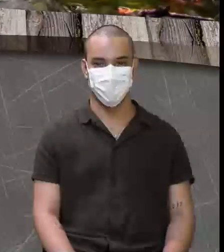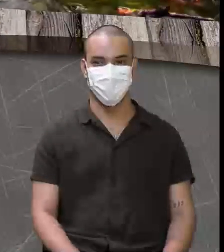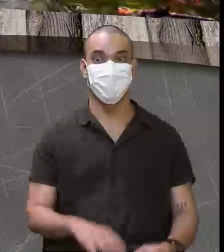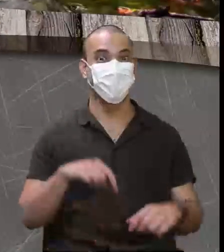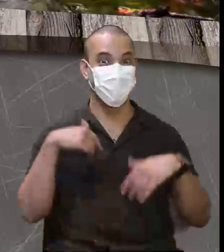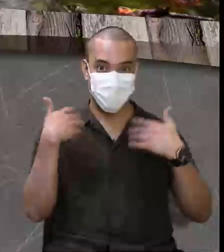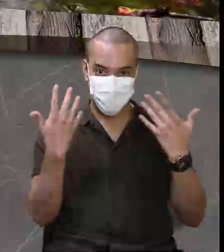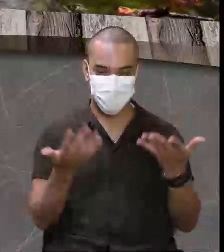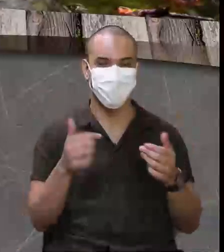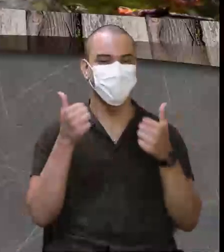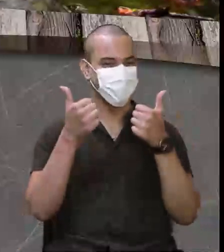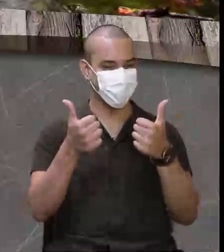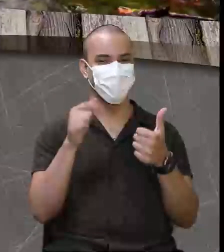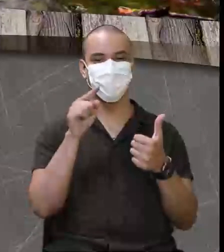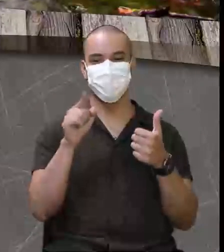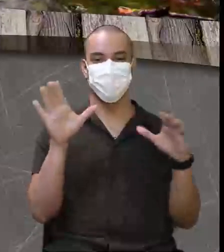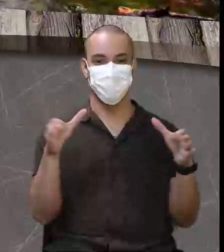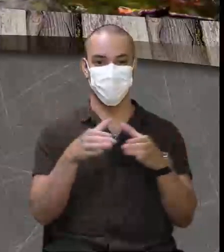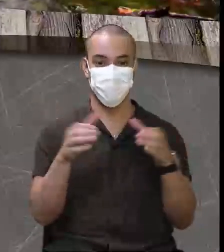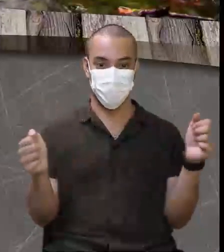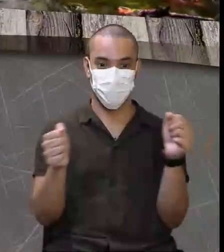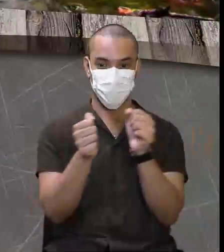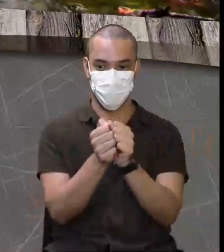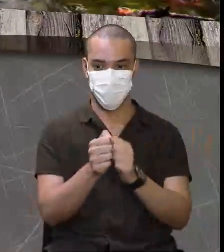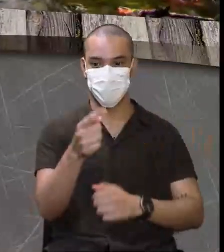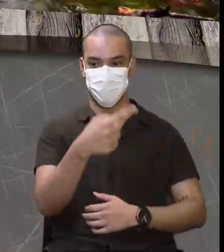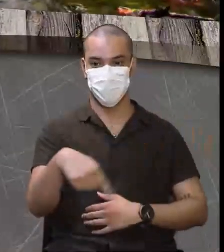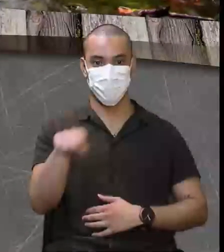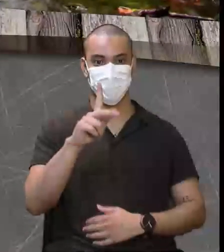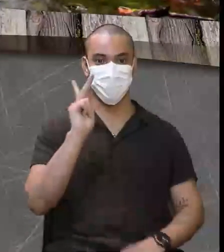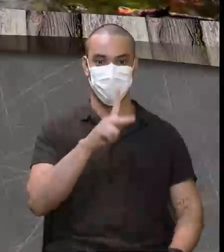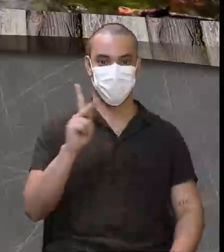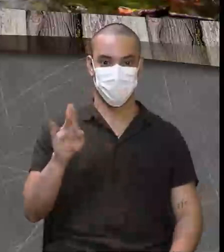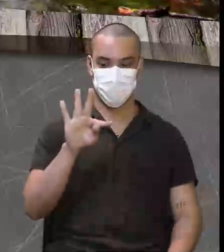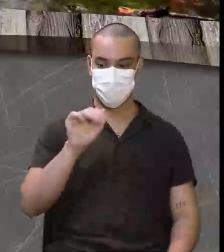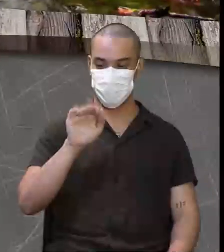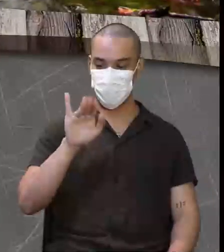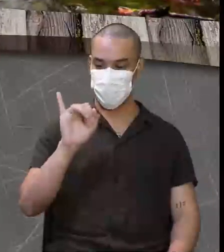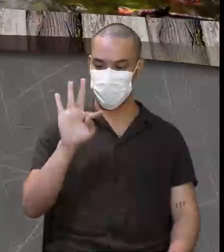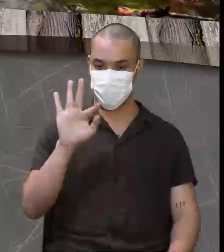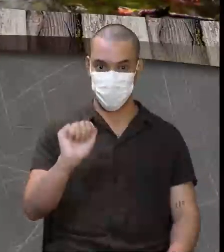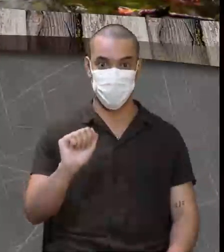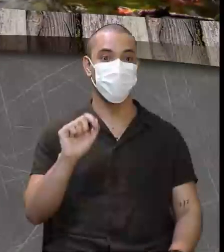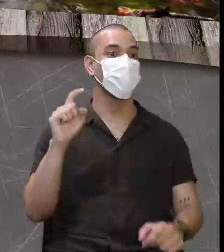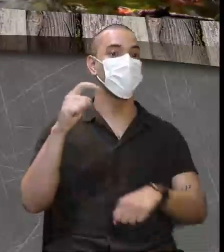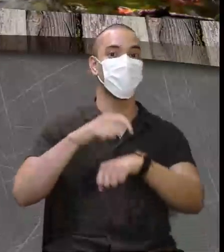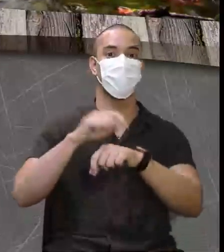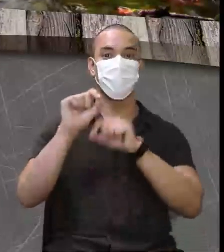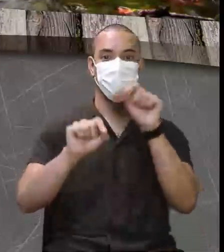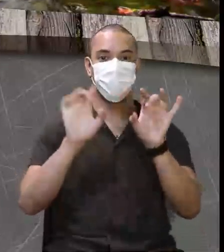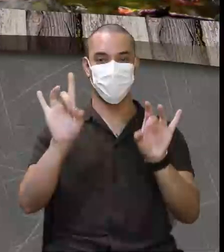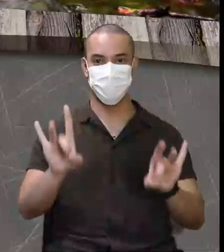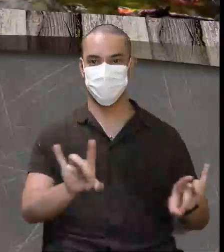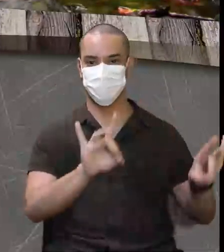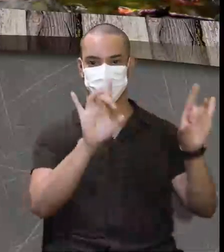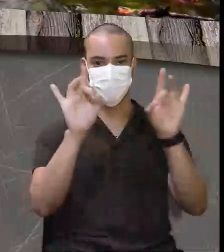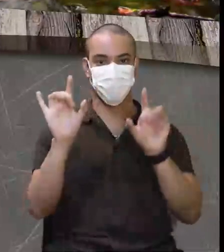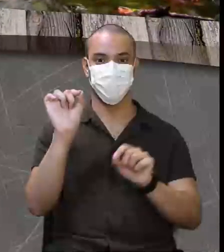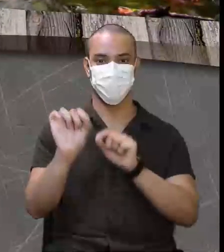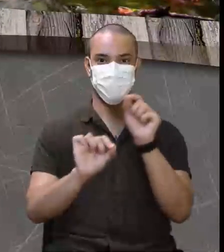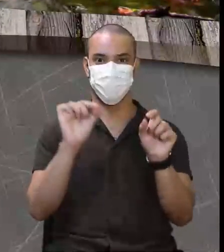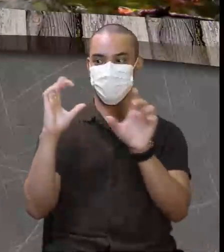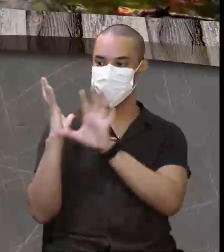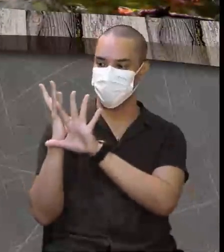É isso aí, galera. A gente tá aqui juntinho de novo com vocês, professora Tabita, para aquele momento especial de quê? Da